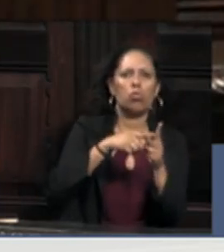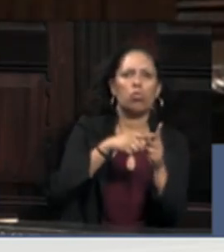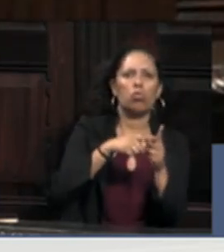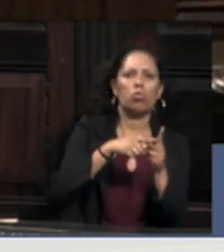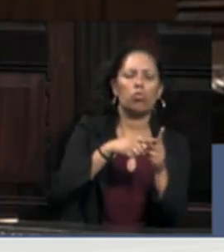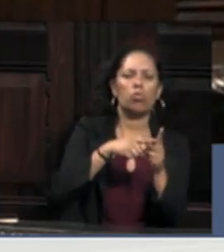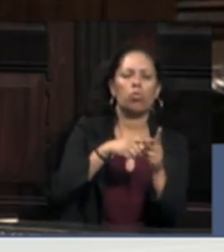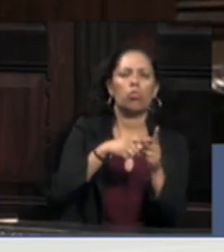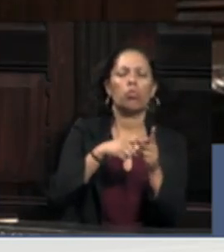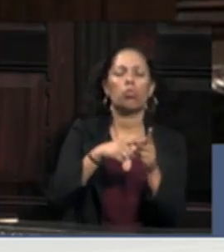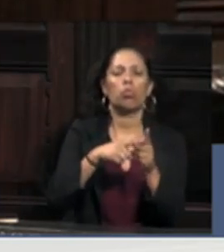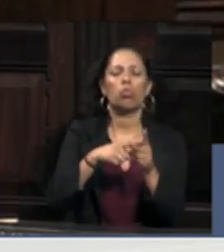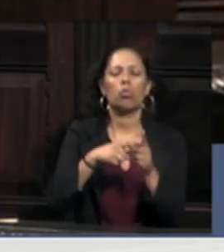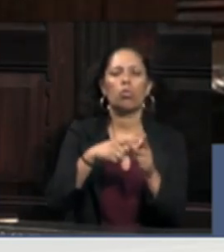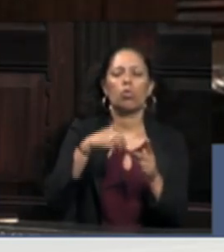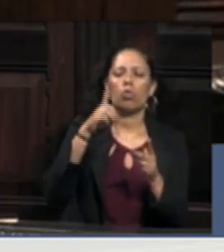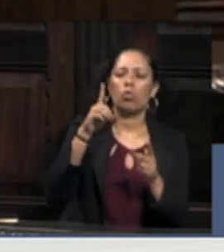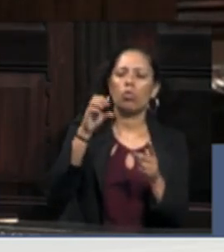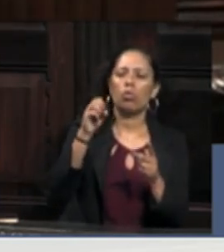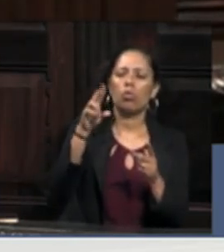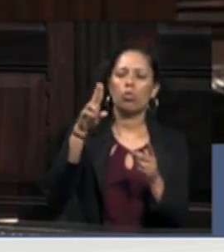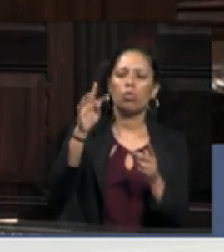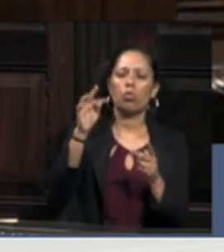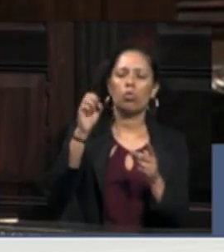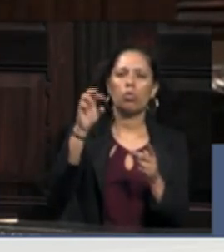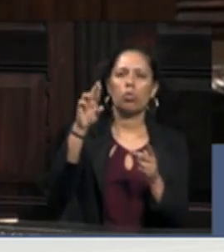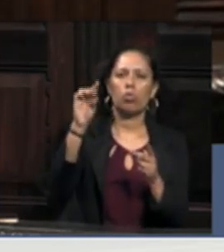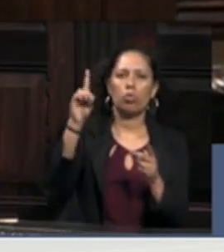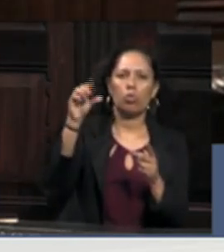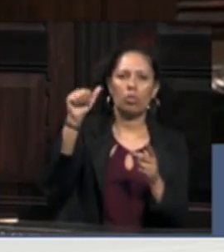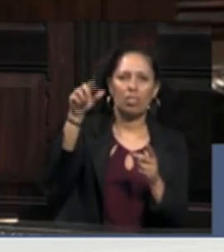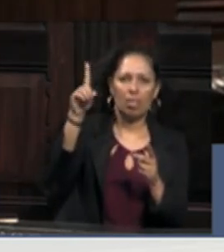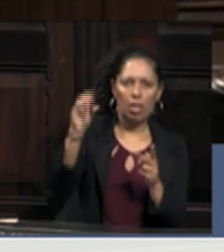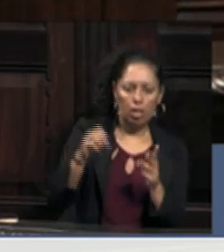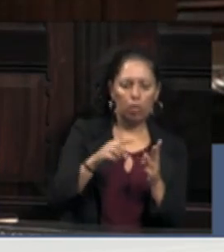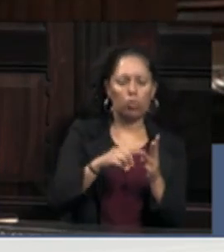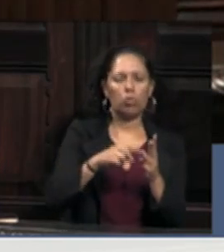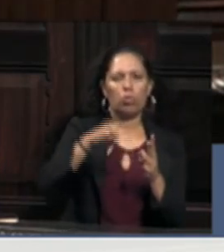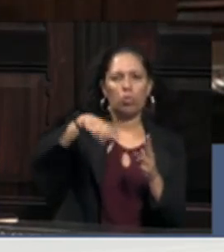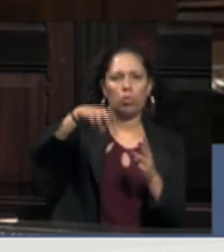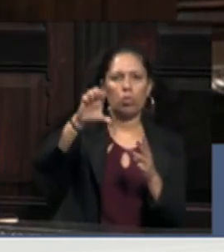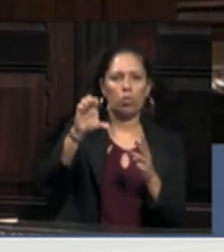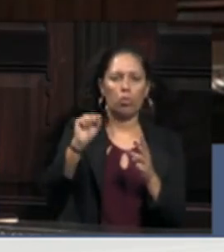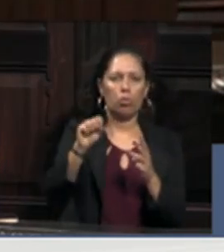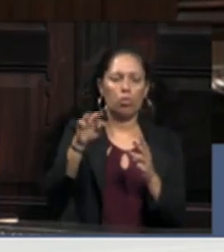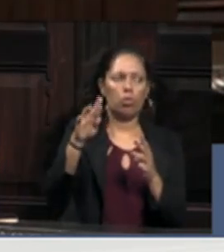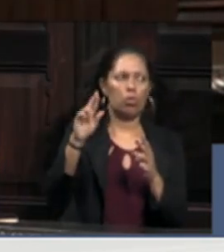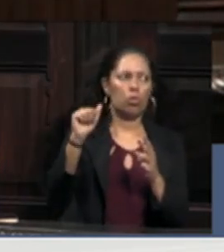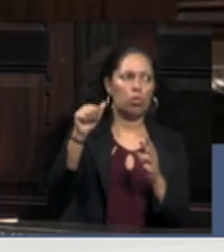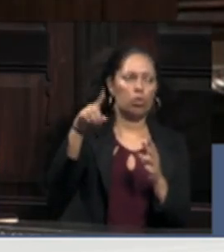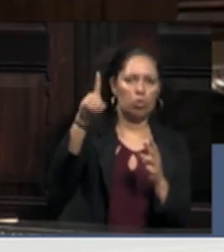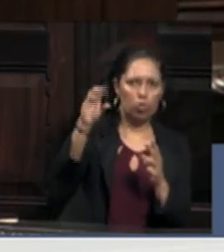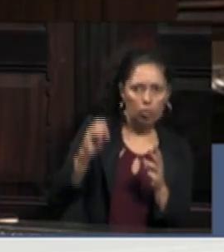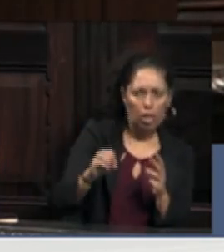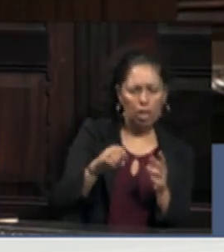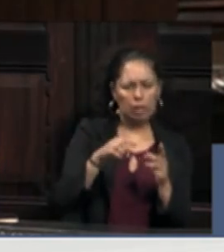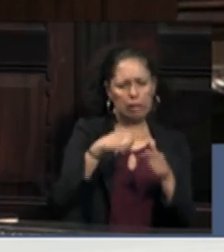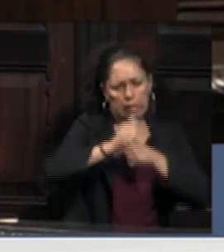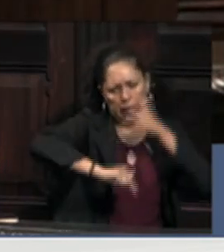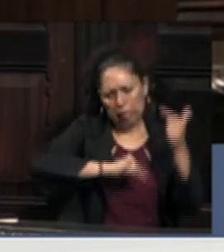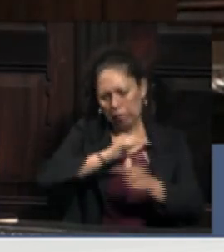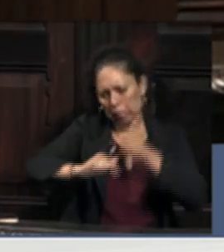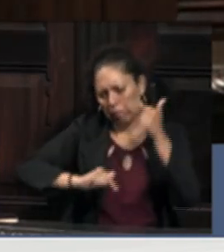realizam atividades de extensão universitária, ou seja, realizam colóquios, organizam eventos, fazem atividades